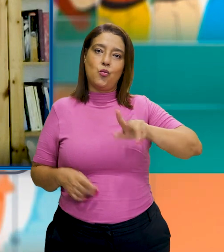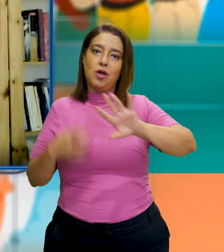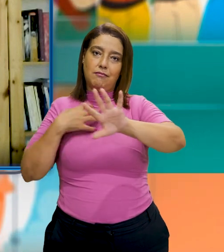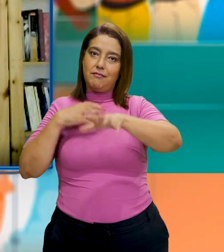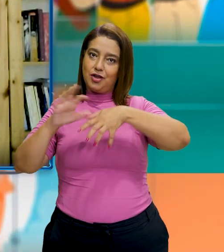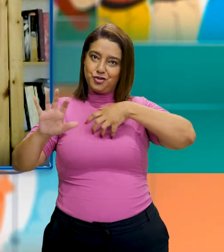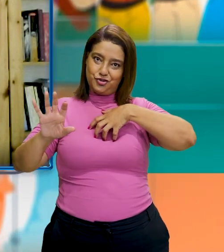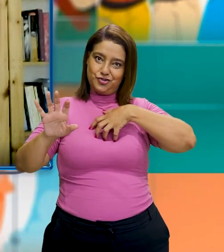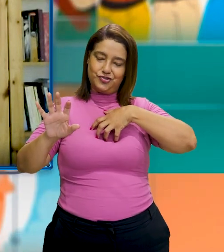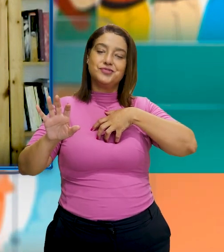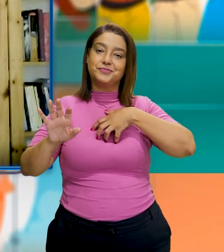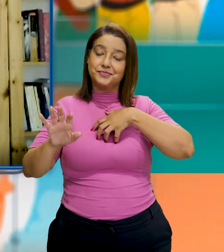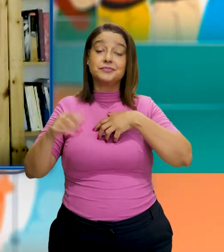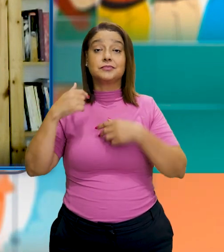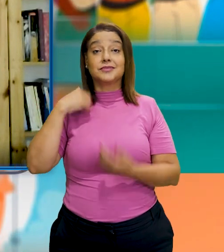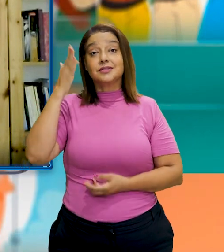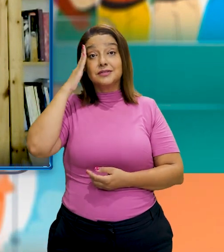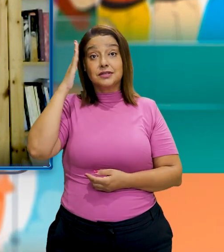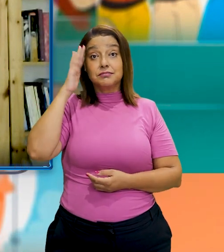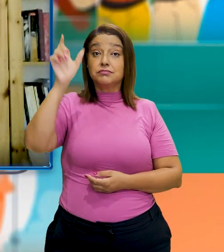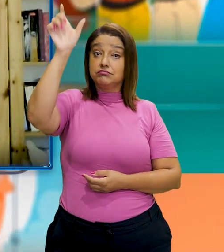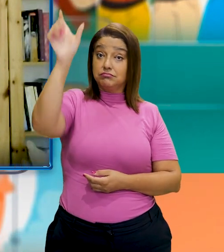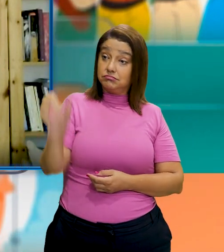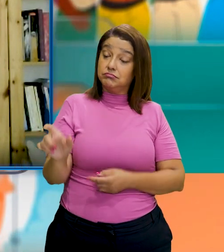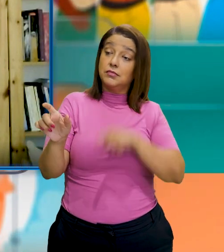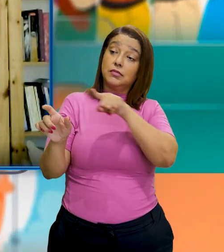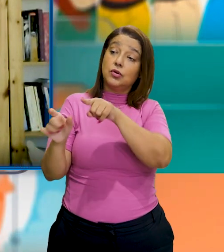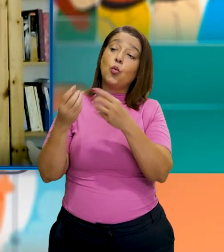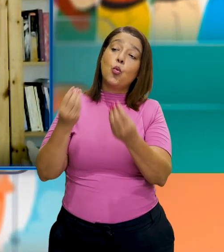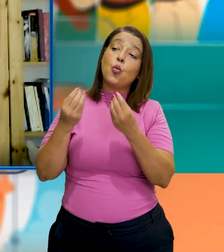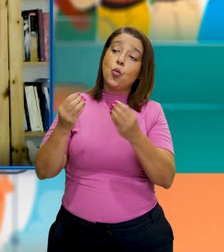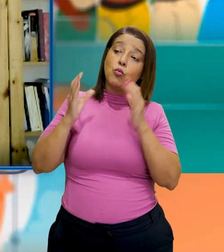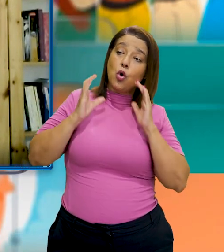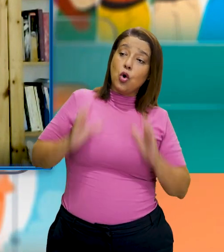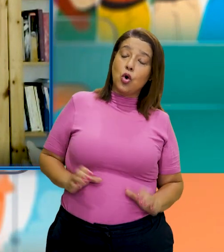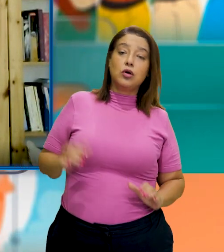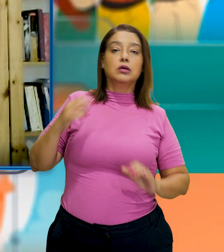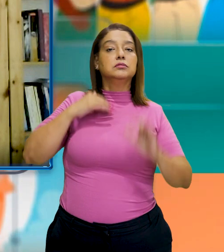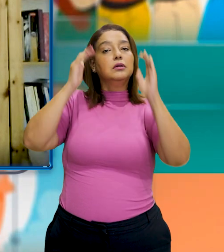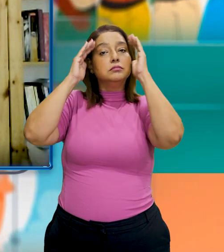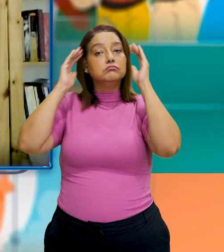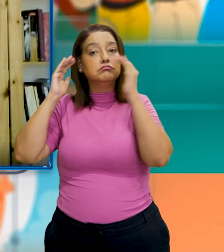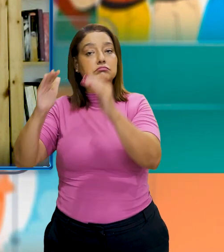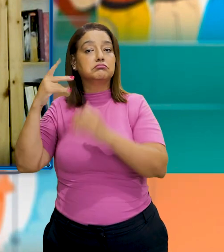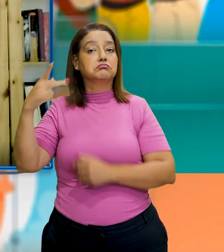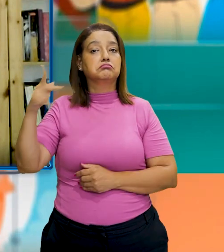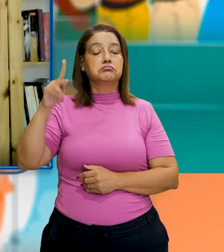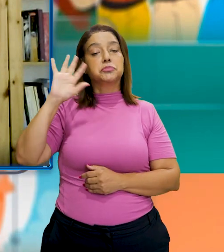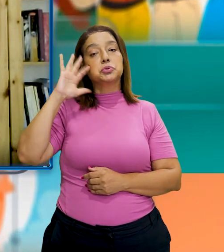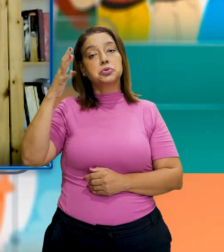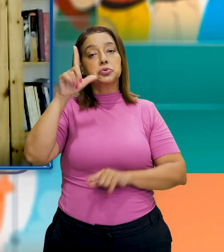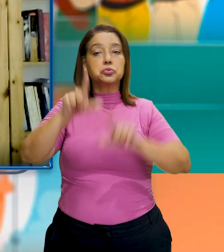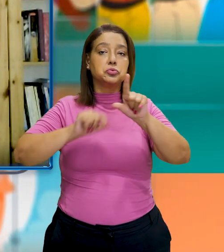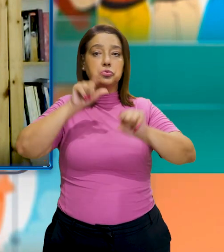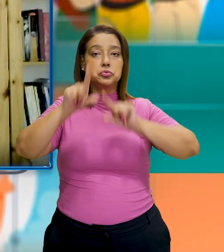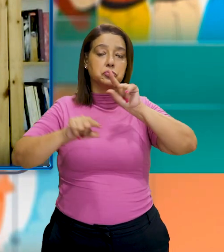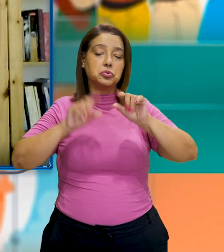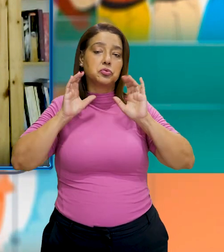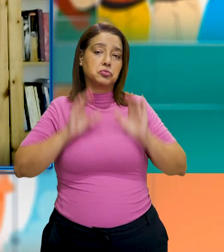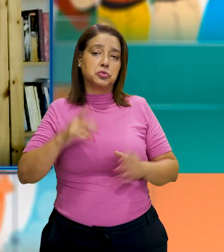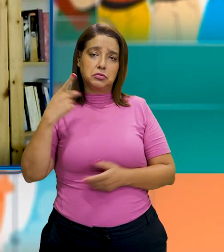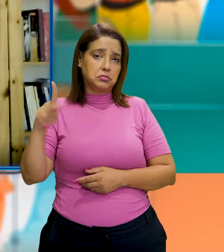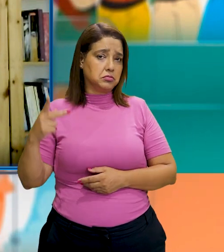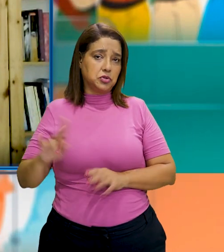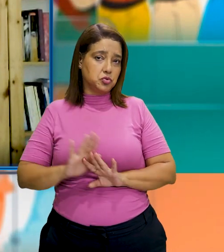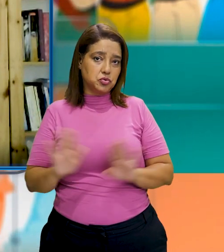é empatia. Empatia é olhar o outro como ele é e respeitar as decisões, as escolhas e o